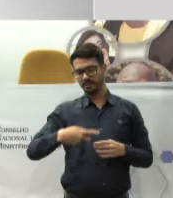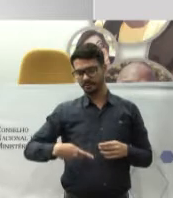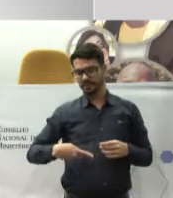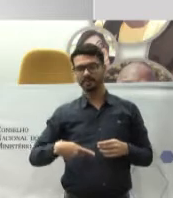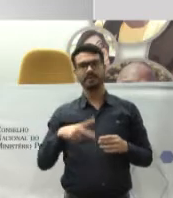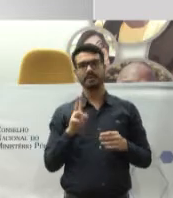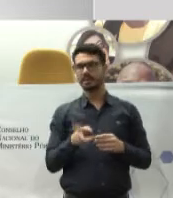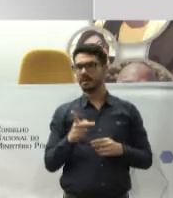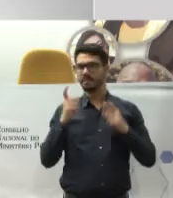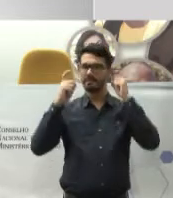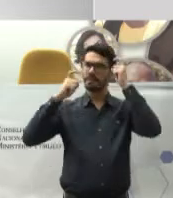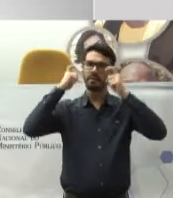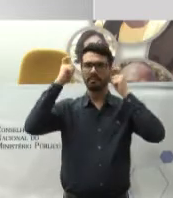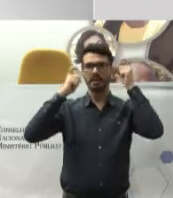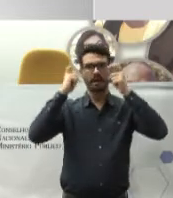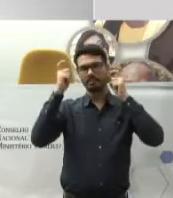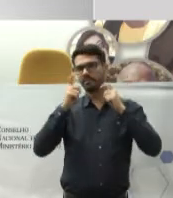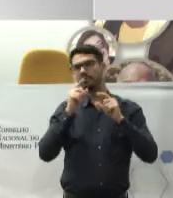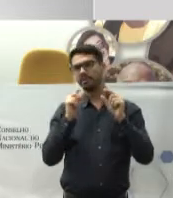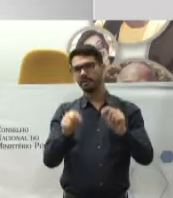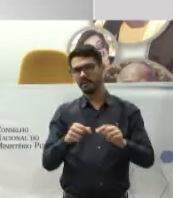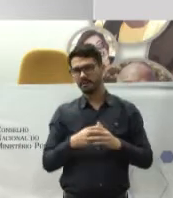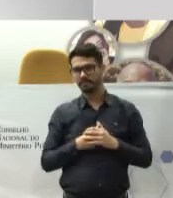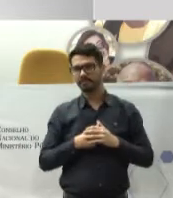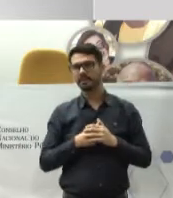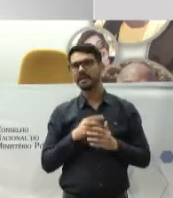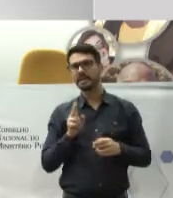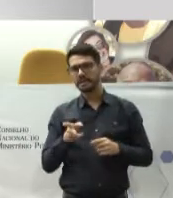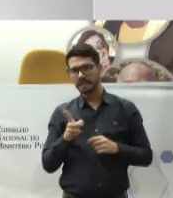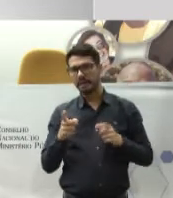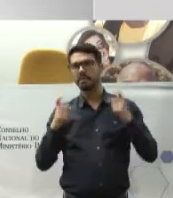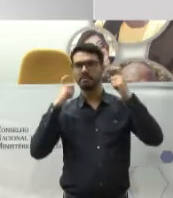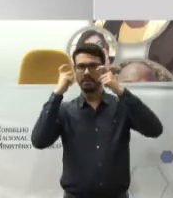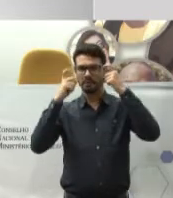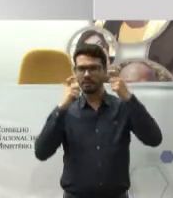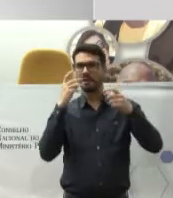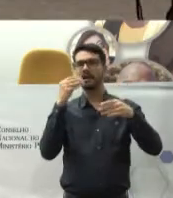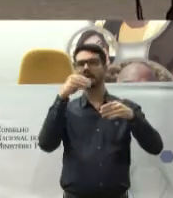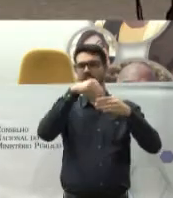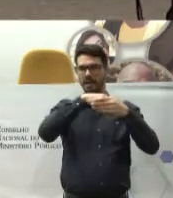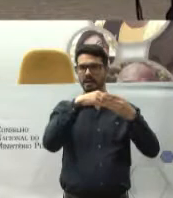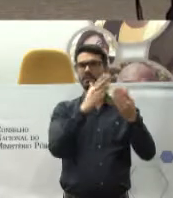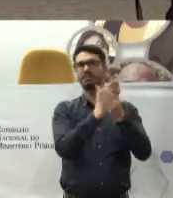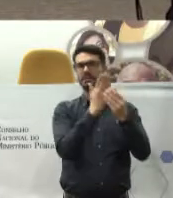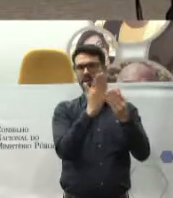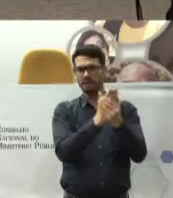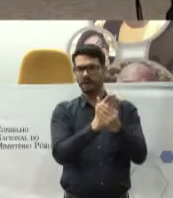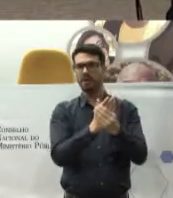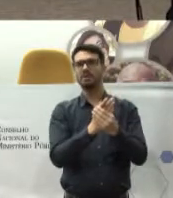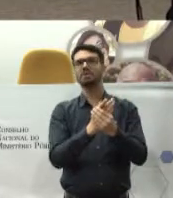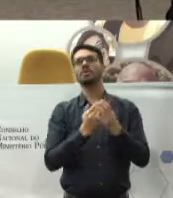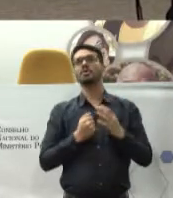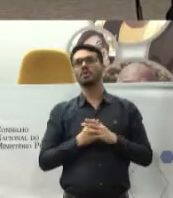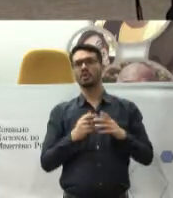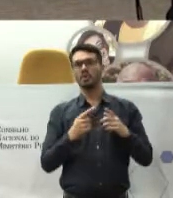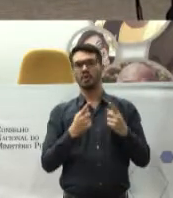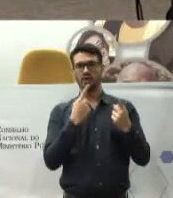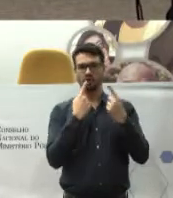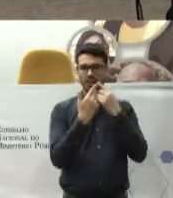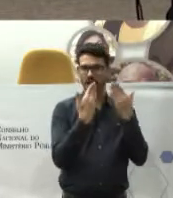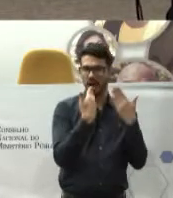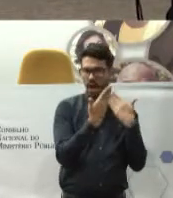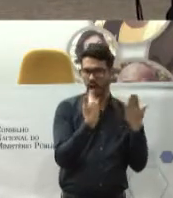sempre teve a preocupação de trazer realmente para dentro do processo um diálogo e trazer